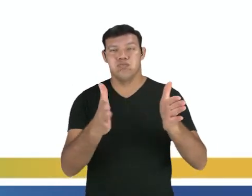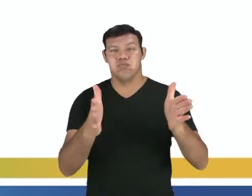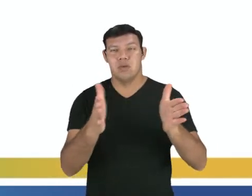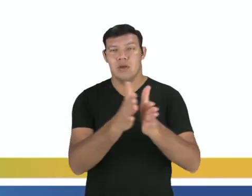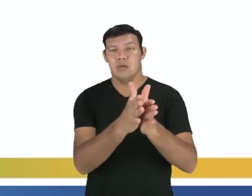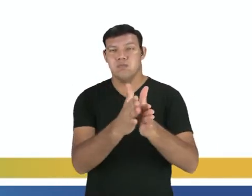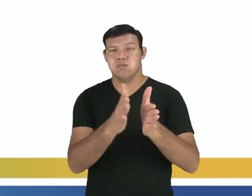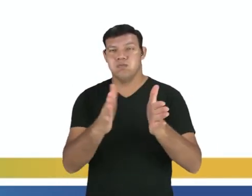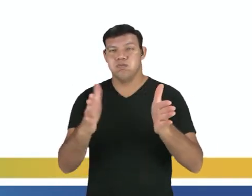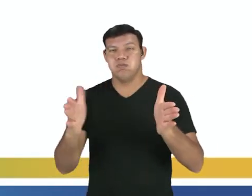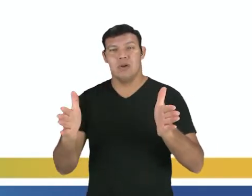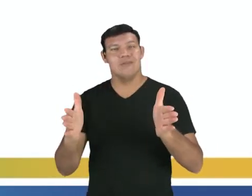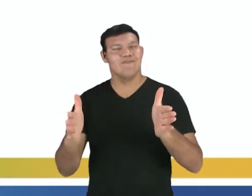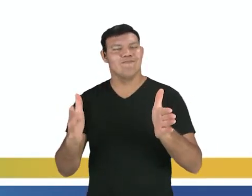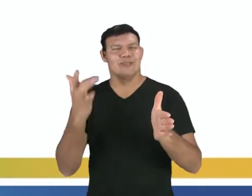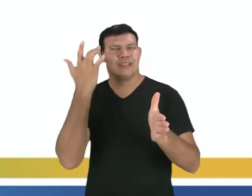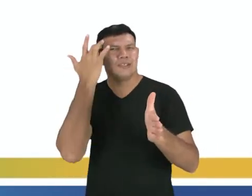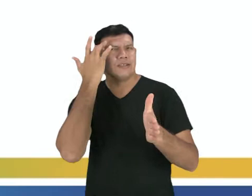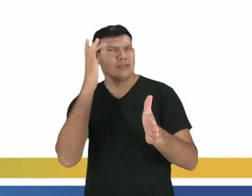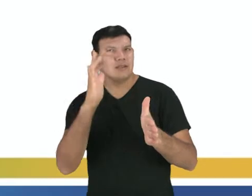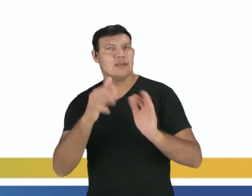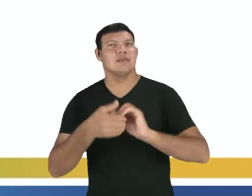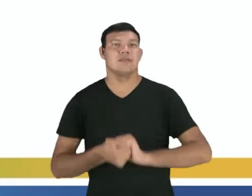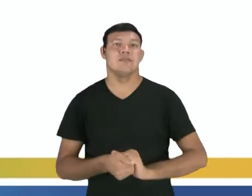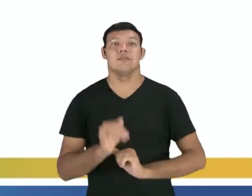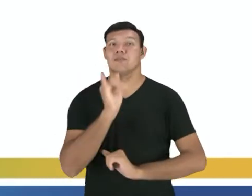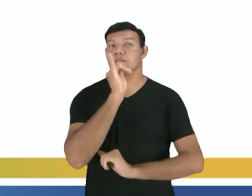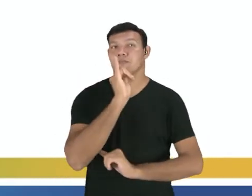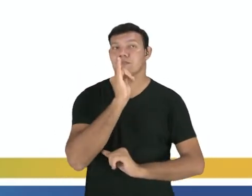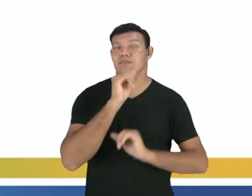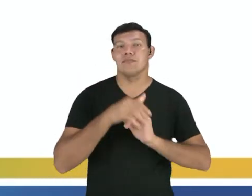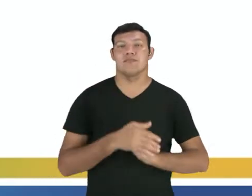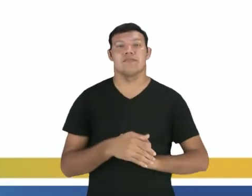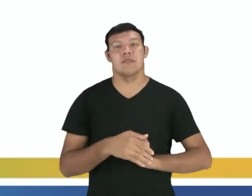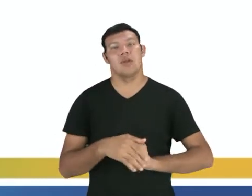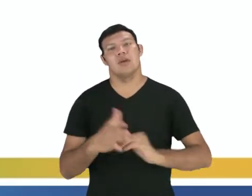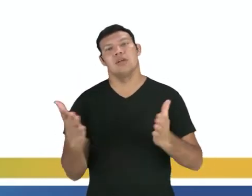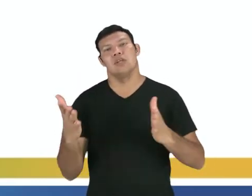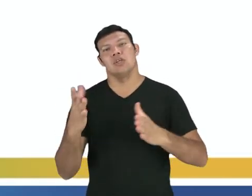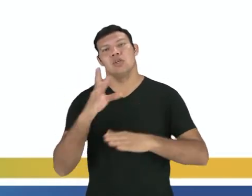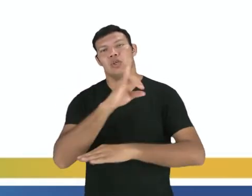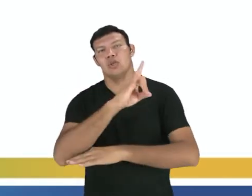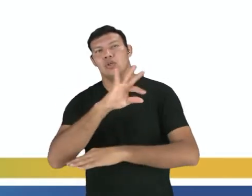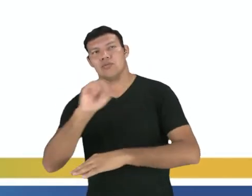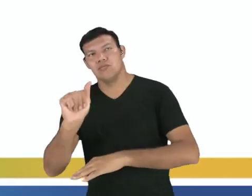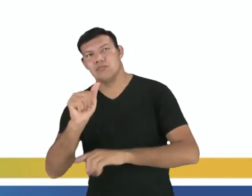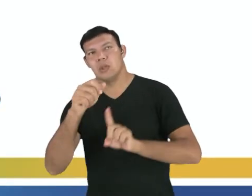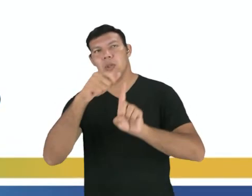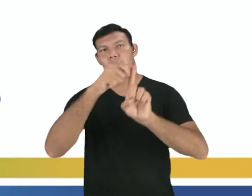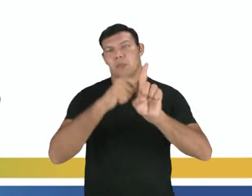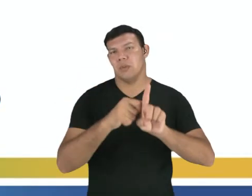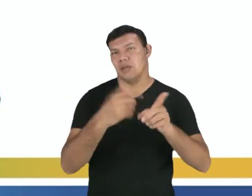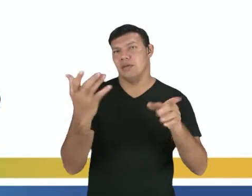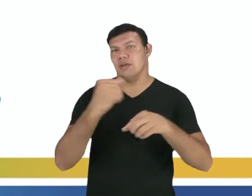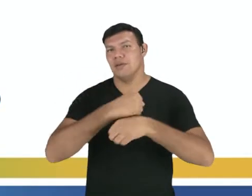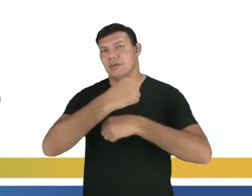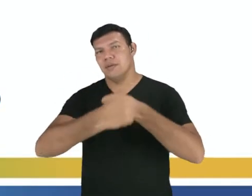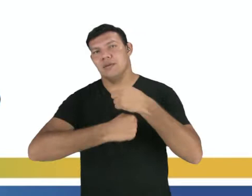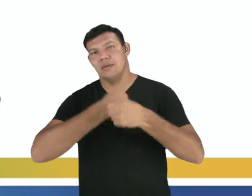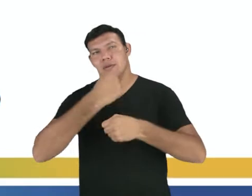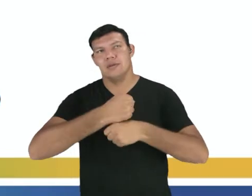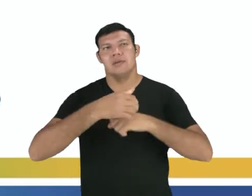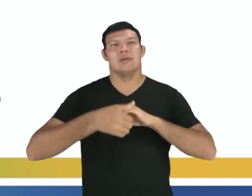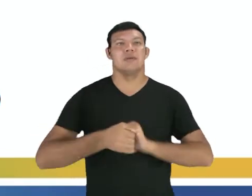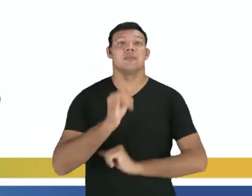em menos definidos como por exemplo uma parte do dia um mês um ano